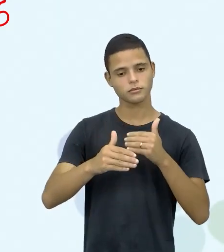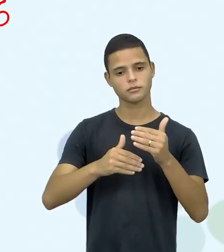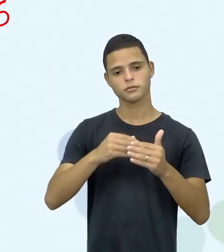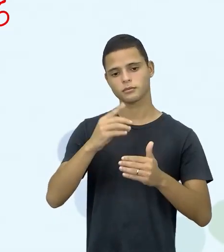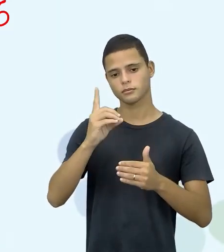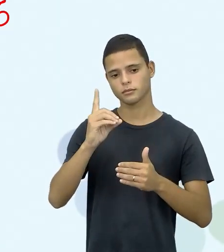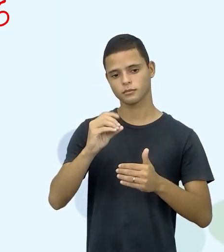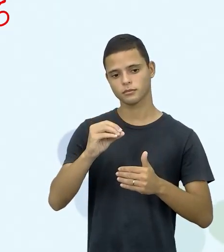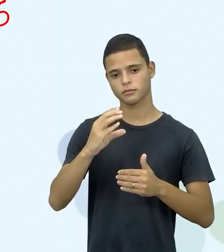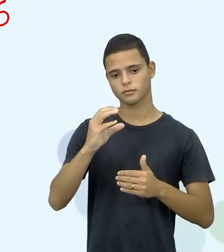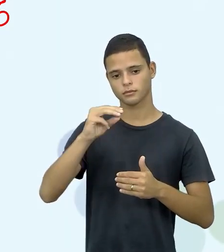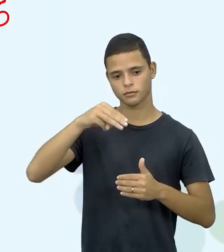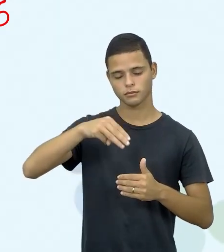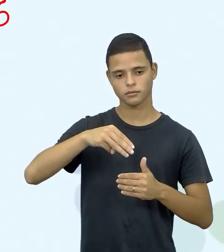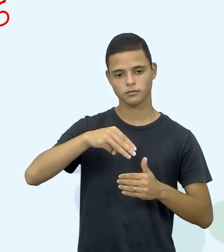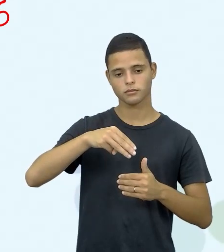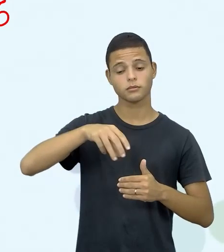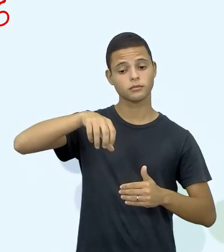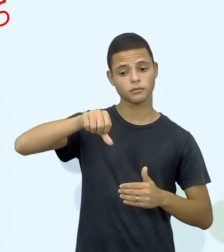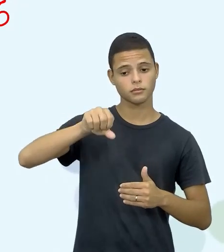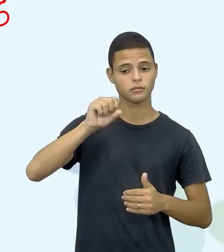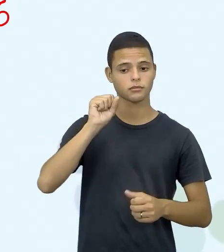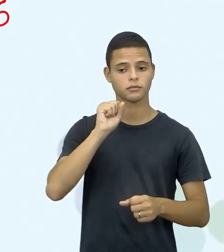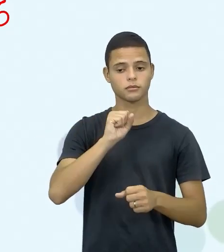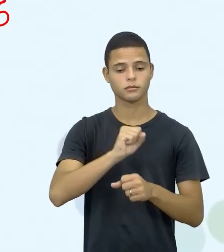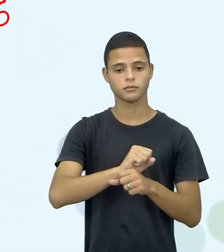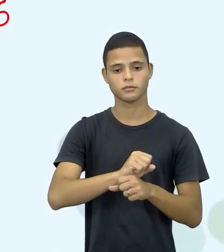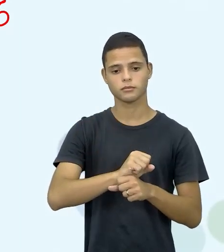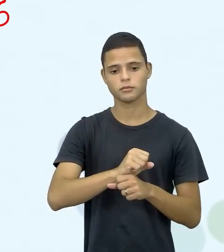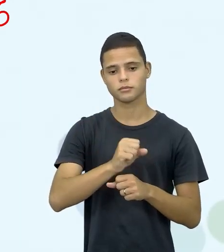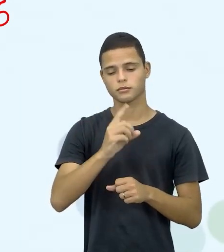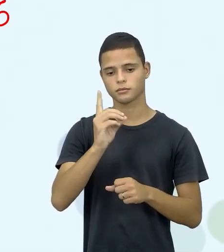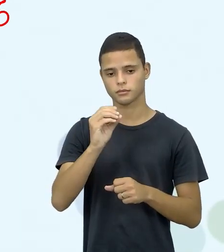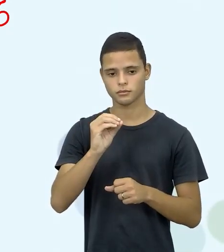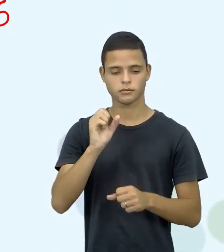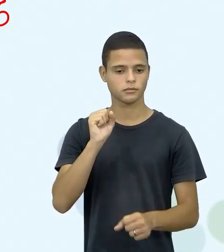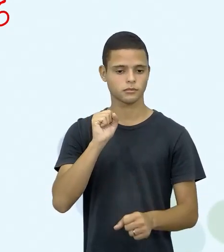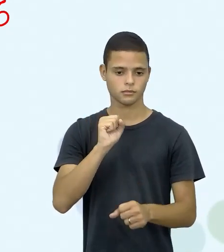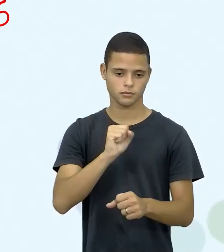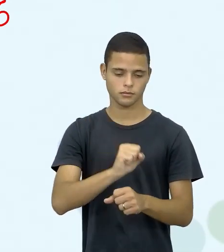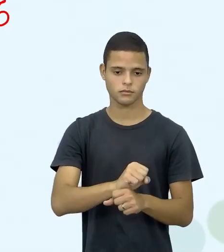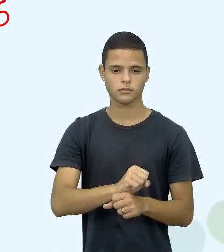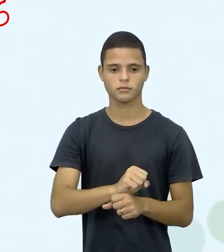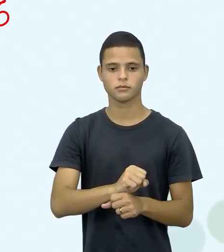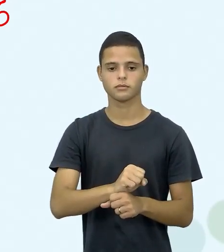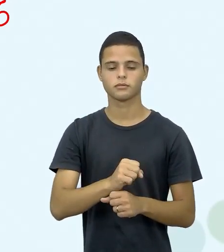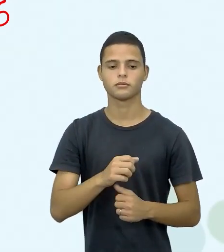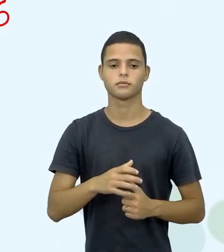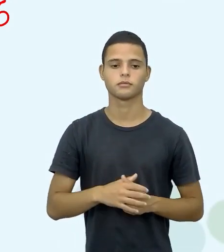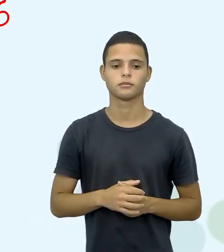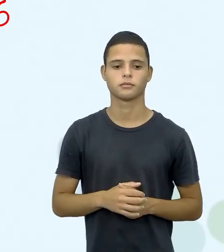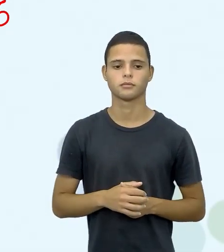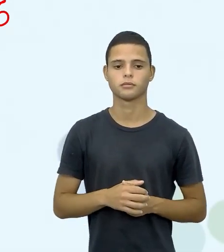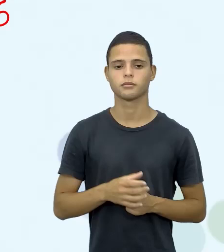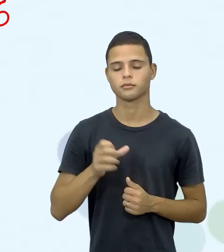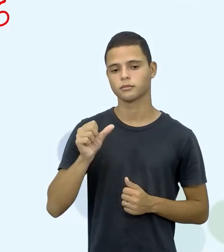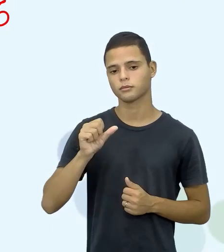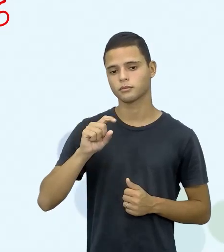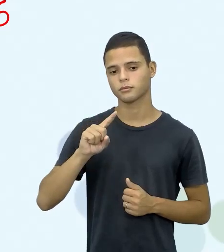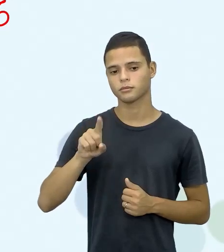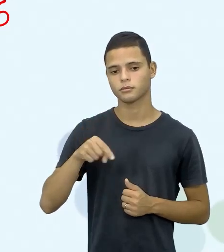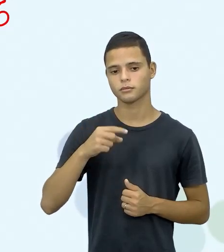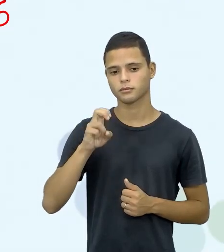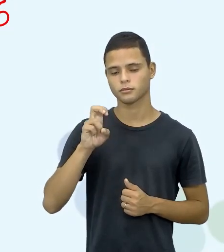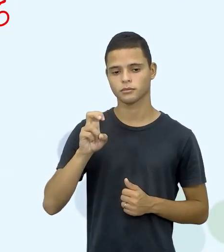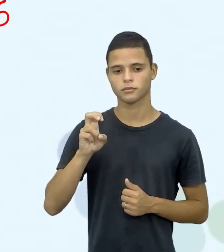centímetros, aqui foram 9 segundos, né? Para andar mais 10 centímetros aqui também, aqui gastou, deixa eu ver, 9,5,